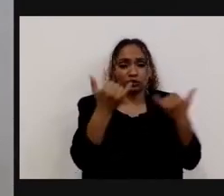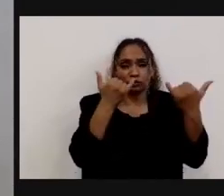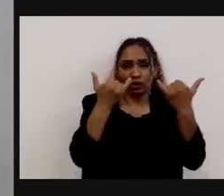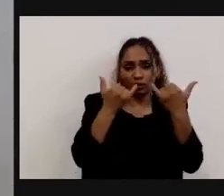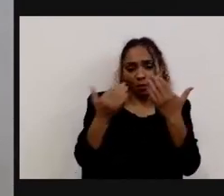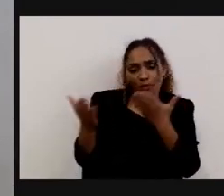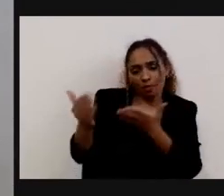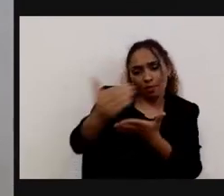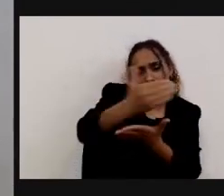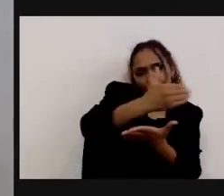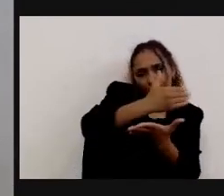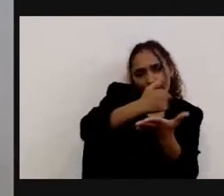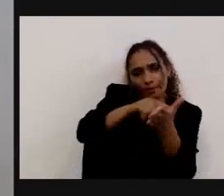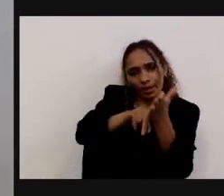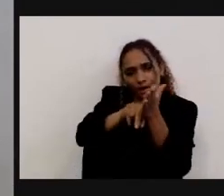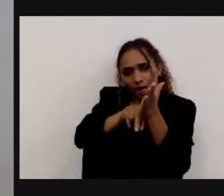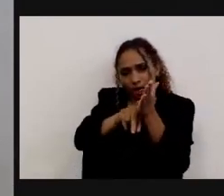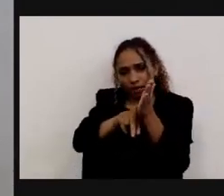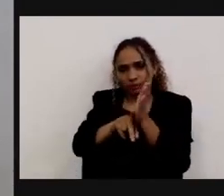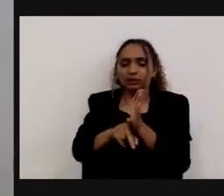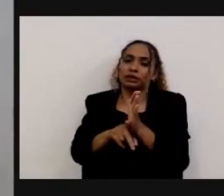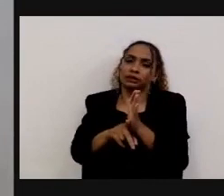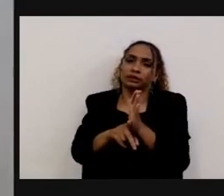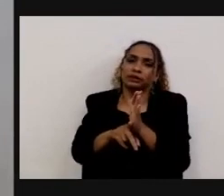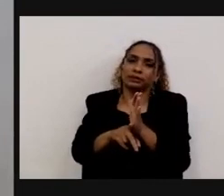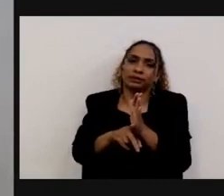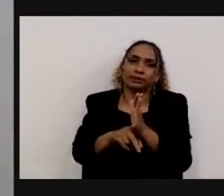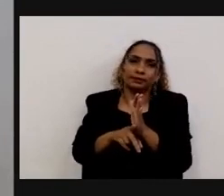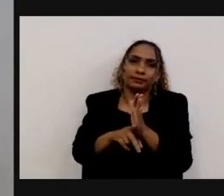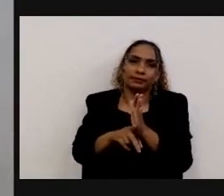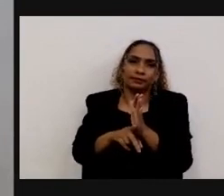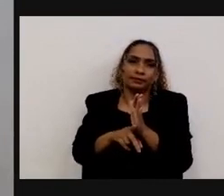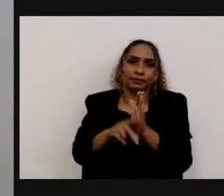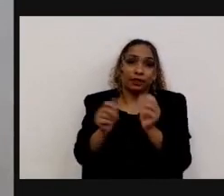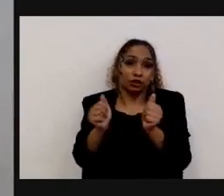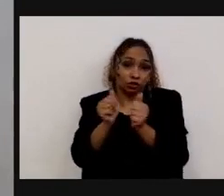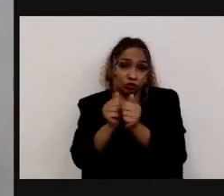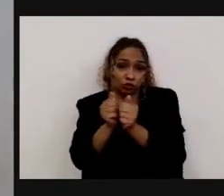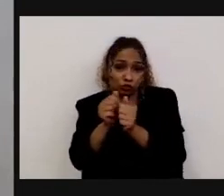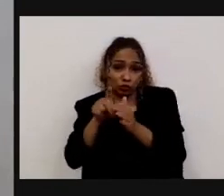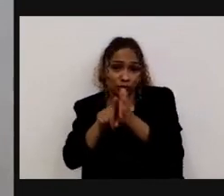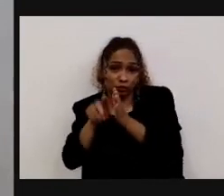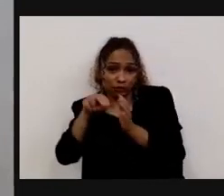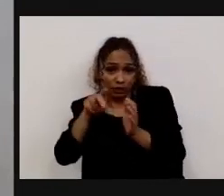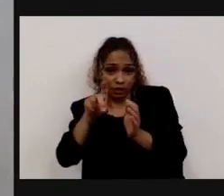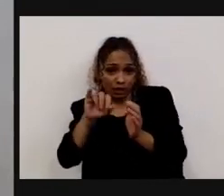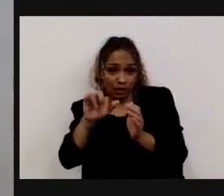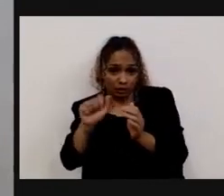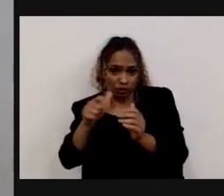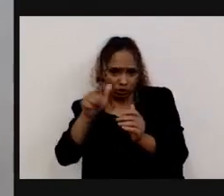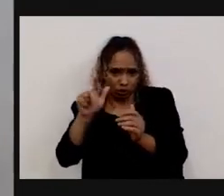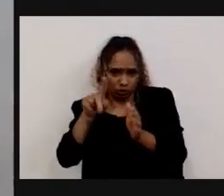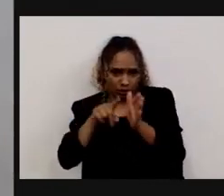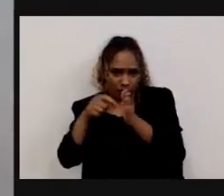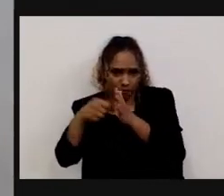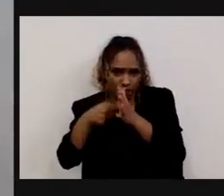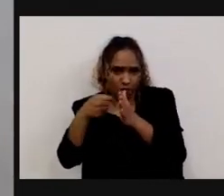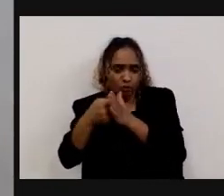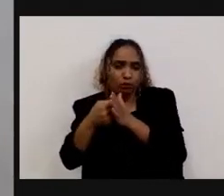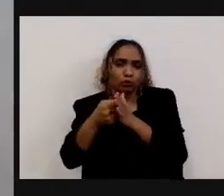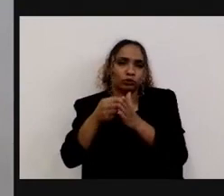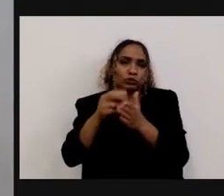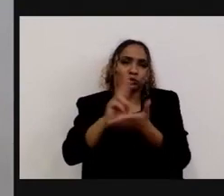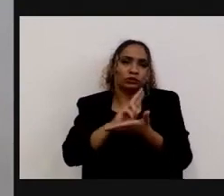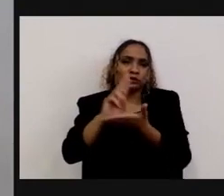coletados em pesquisa de clima e eu já junto com a pergunta da Nádia Rocha da Universidade Federal